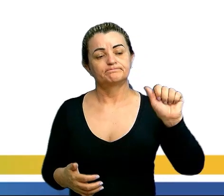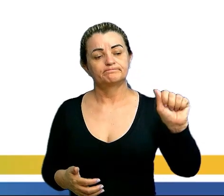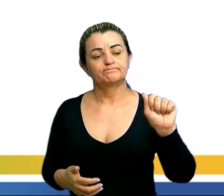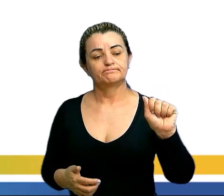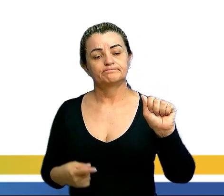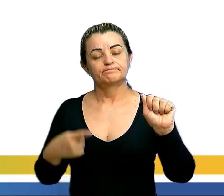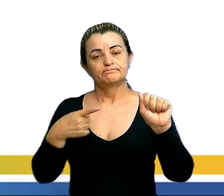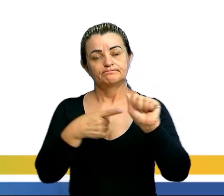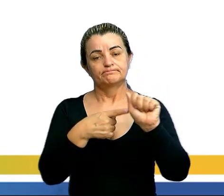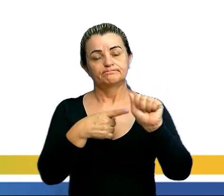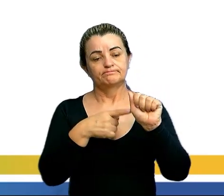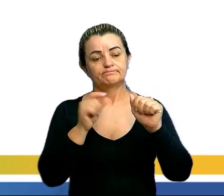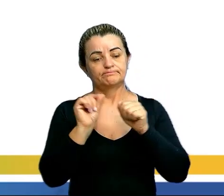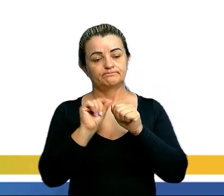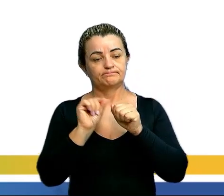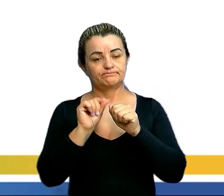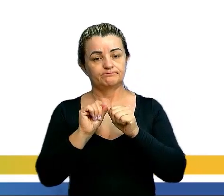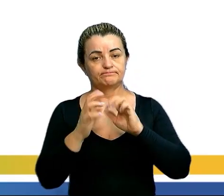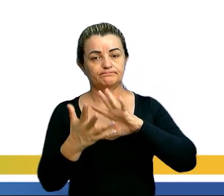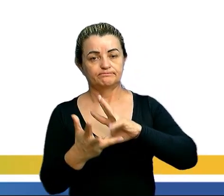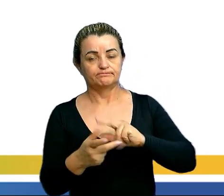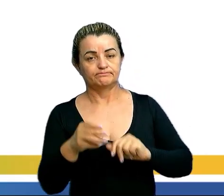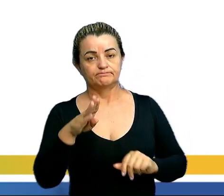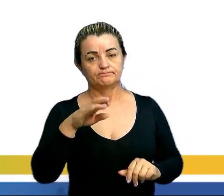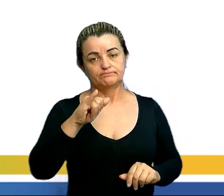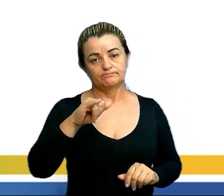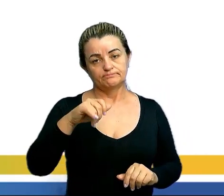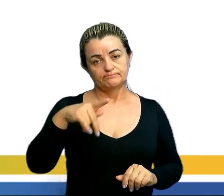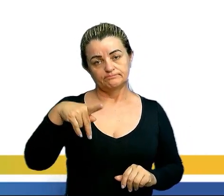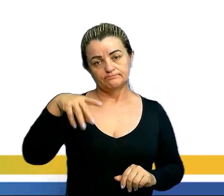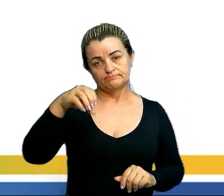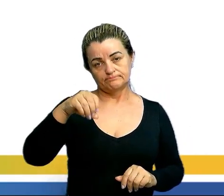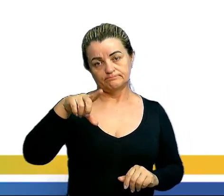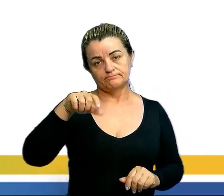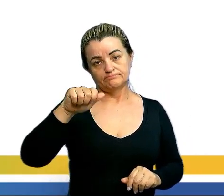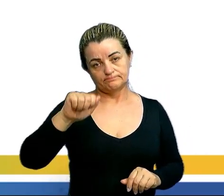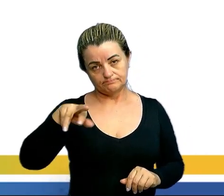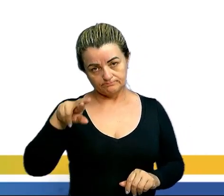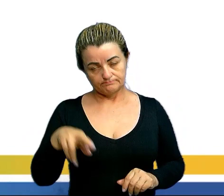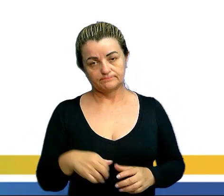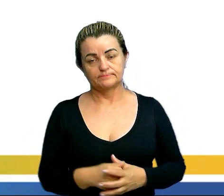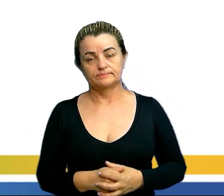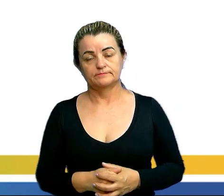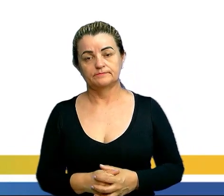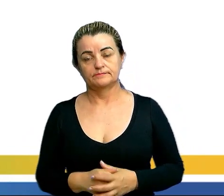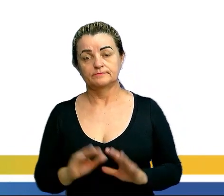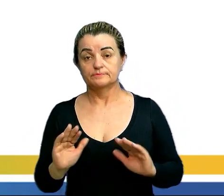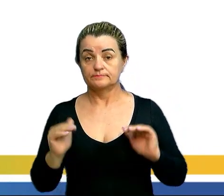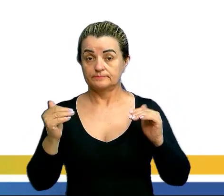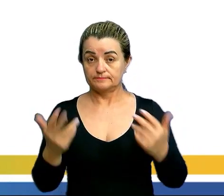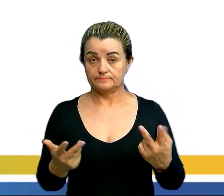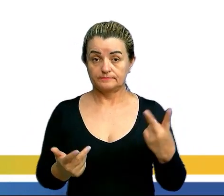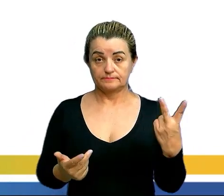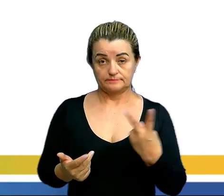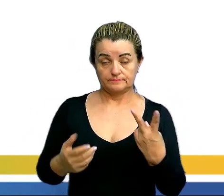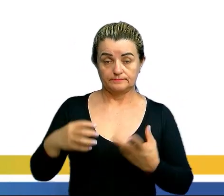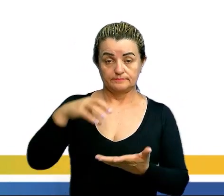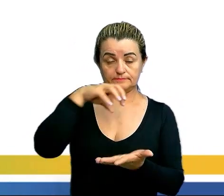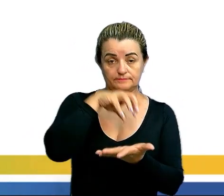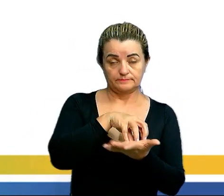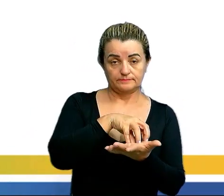expressão mais emblemática da Guerra Fria, né? O bloco capitalista e o bloco socialista, ou seja, dois